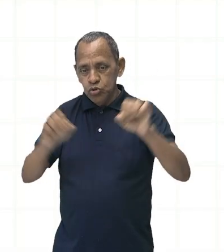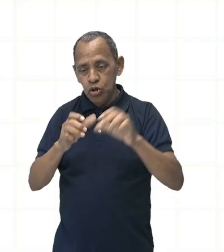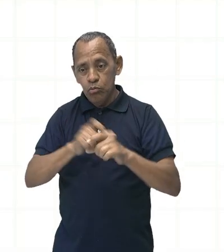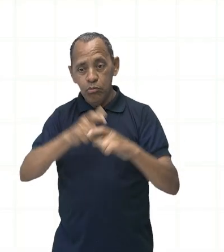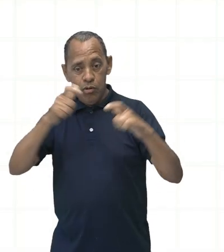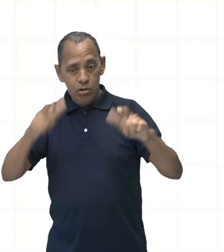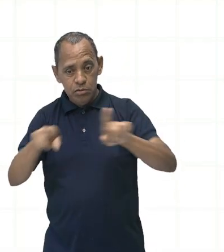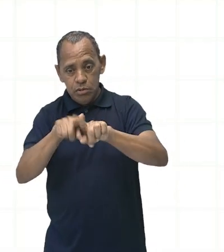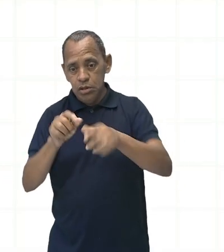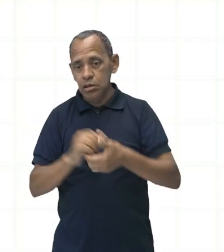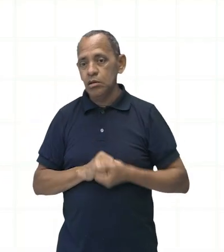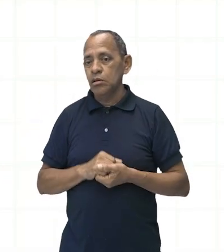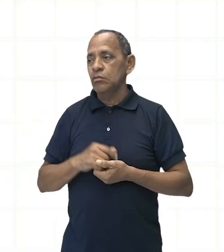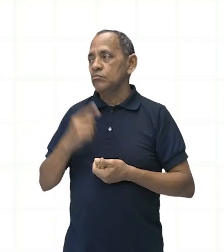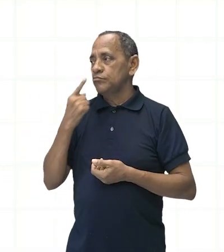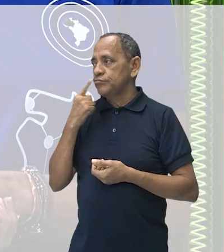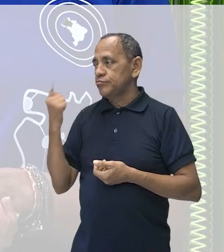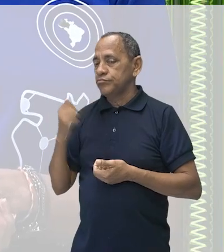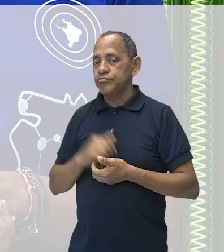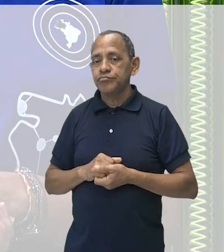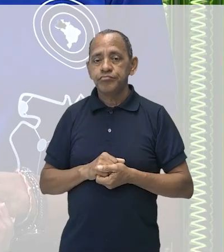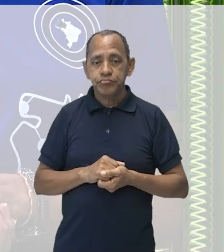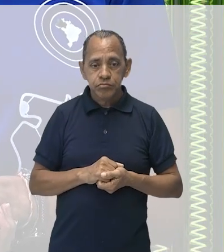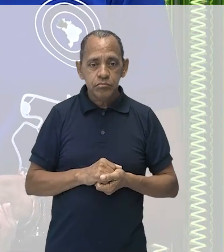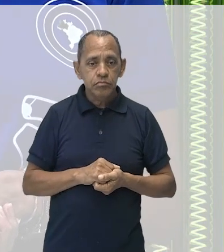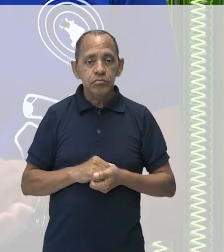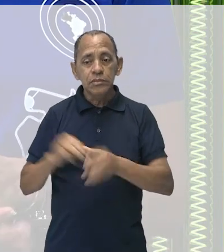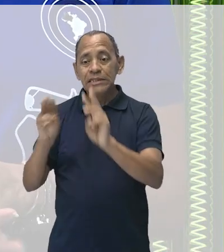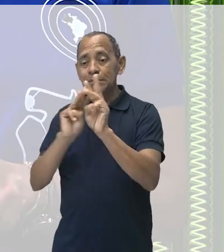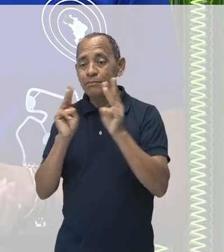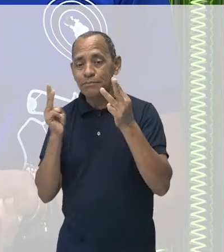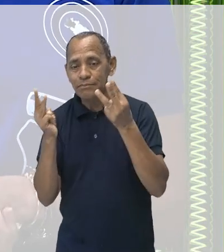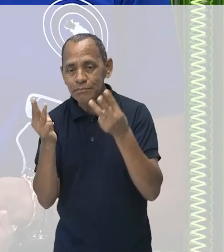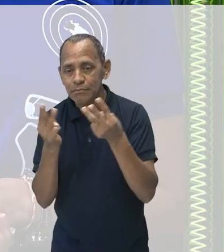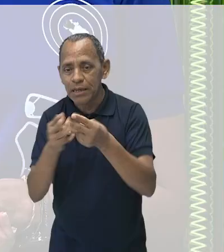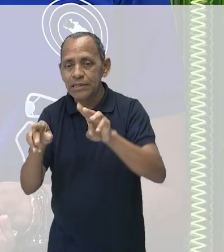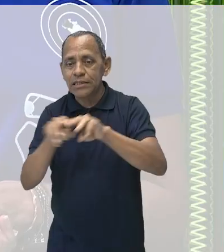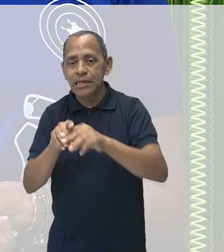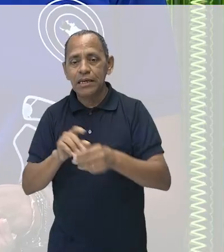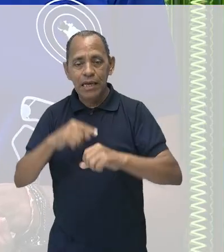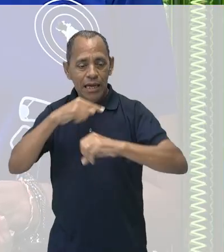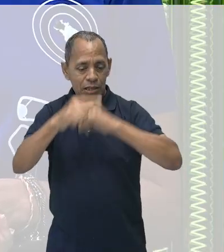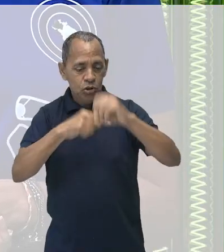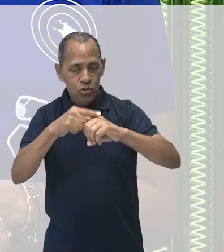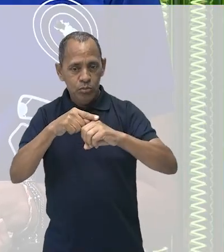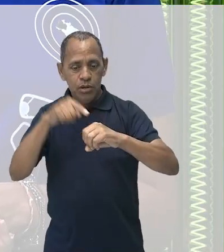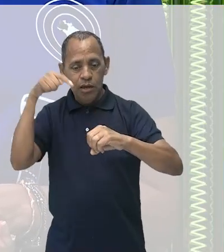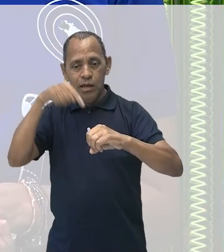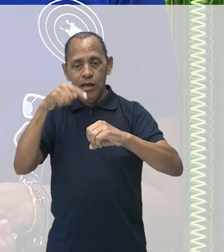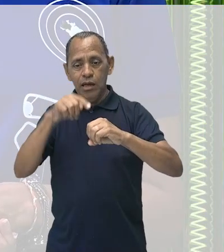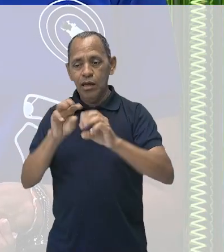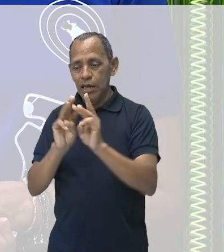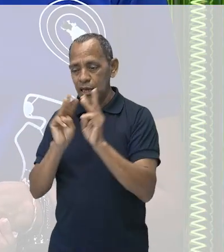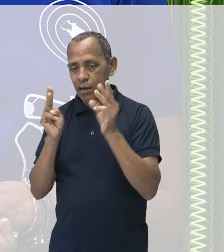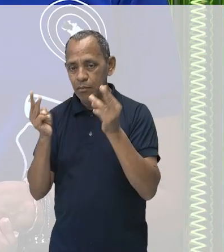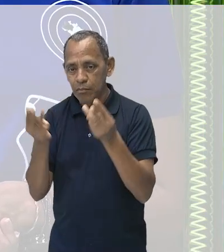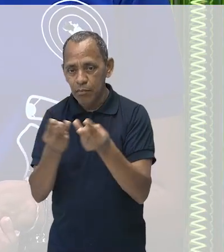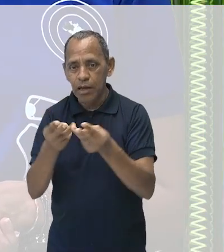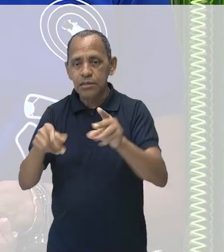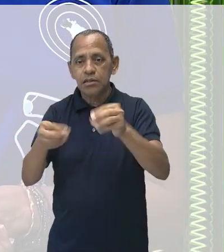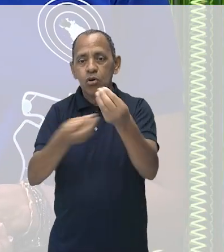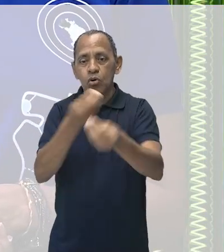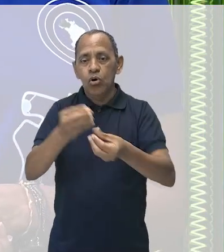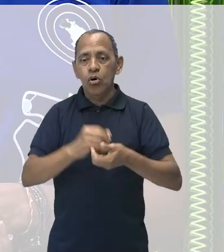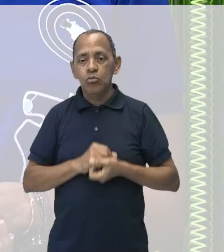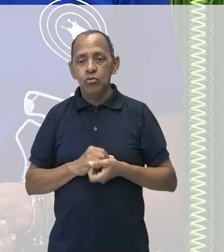podemos determinar o que nós chamamos de massa atômica. A massa atômica de um átomo é a sua massa